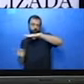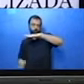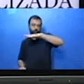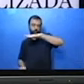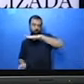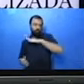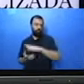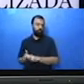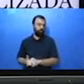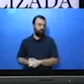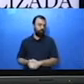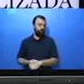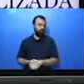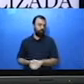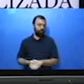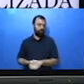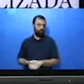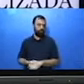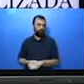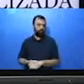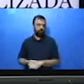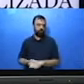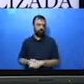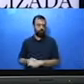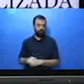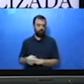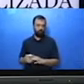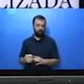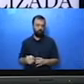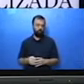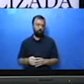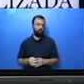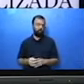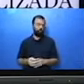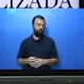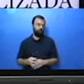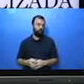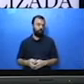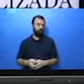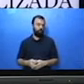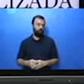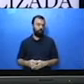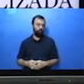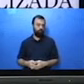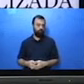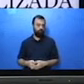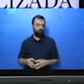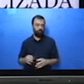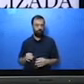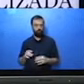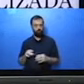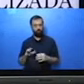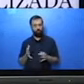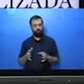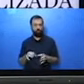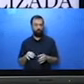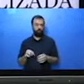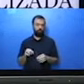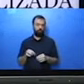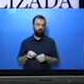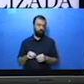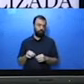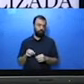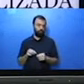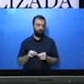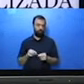terrestre, consideradas as menores altitudes encontradas no planeta, de 100 a 500 metros,